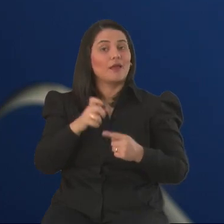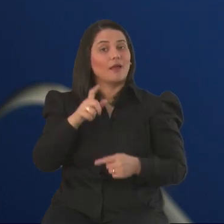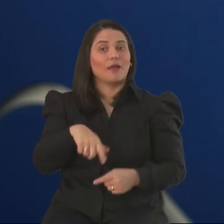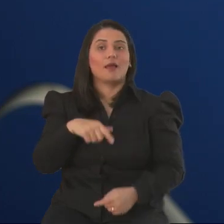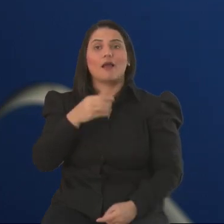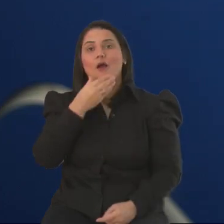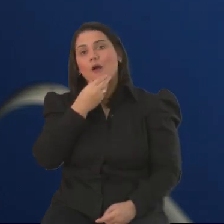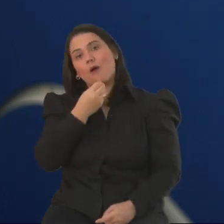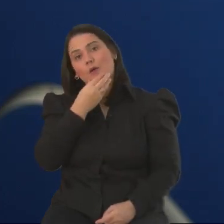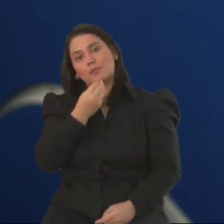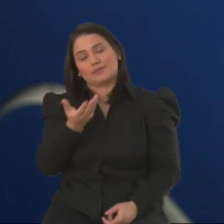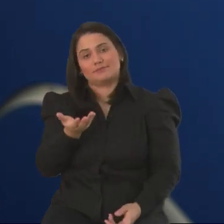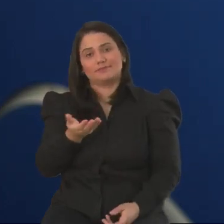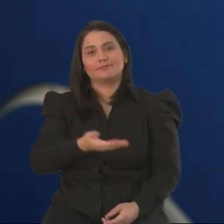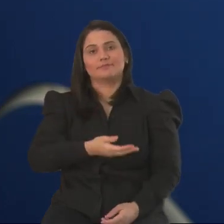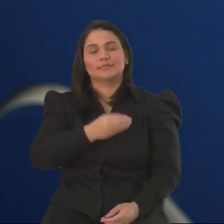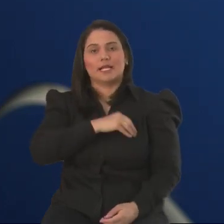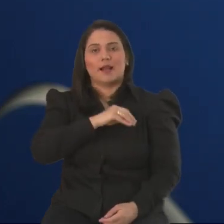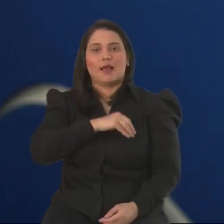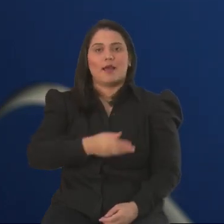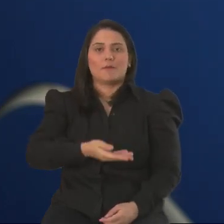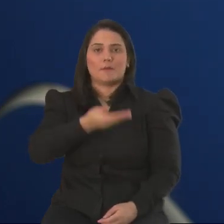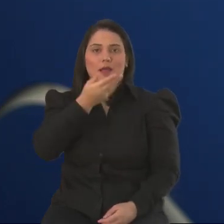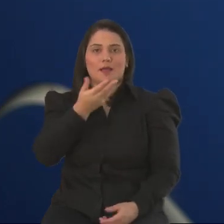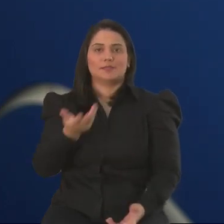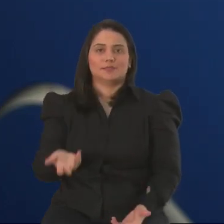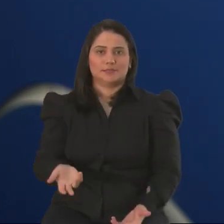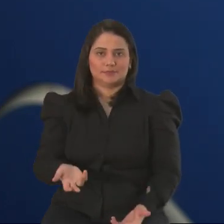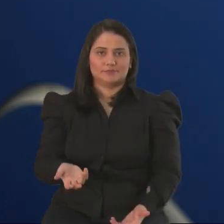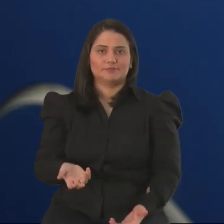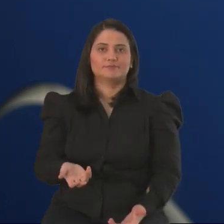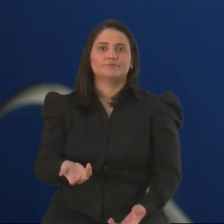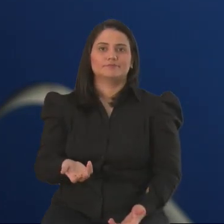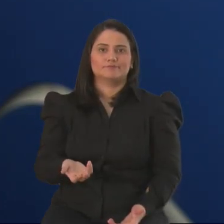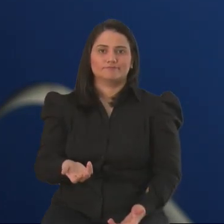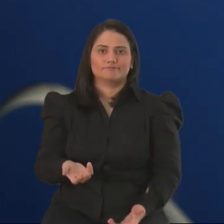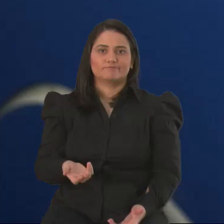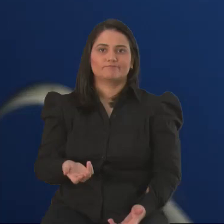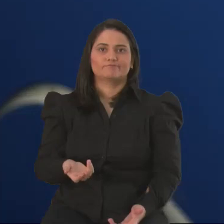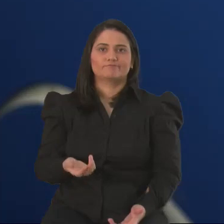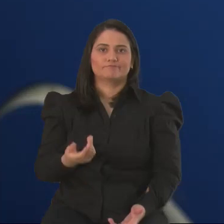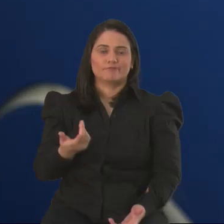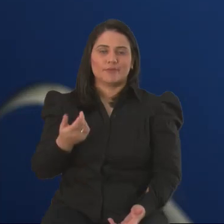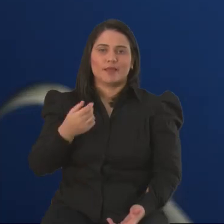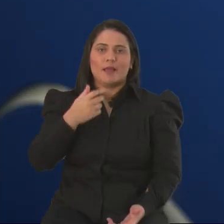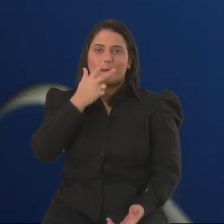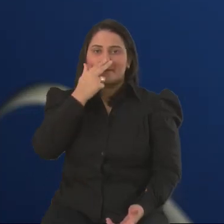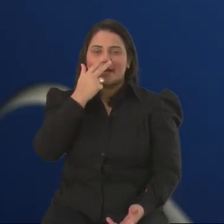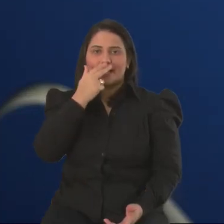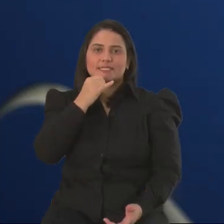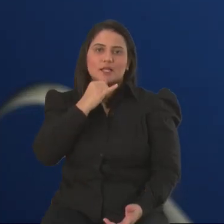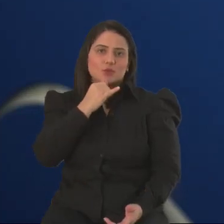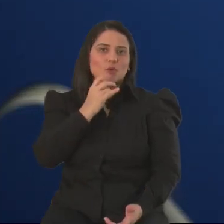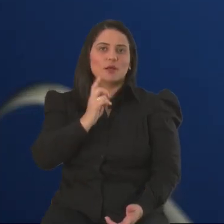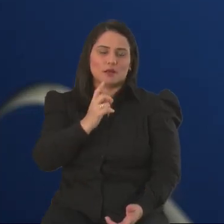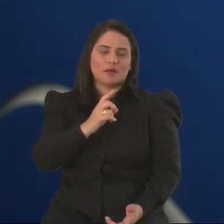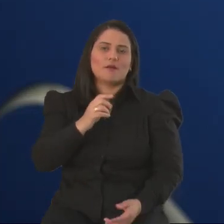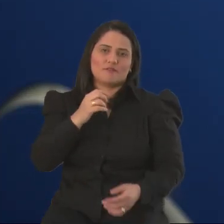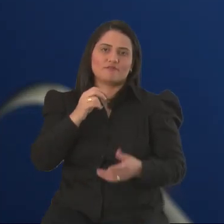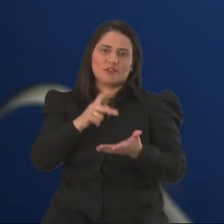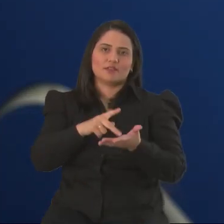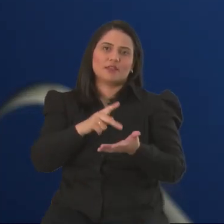serem homens. É um valor desprezível? Tenho certeza que não é. Então, nos cabe, em momentos como